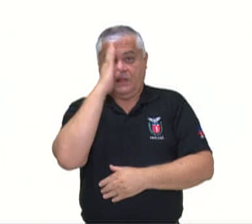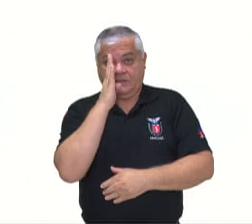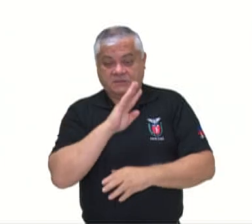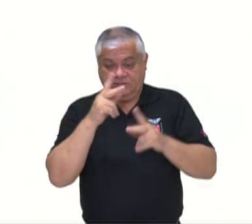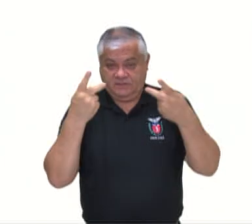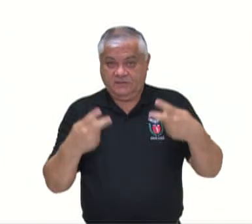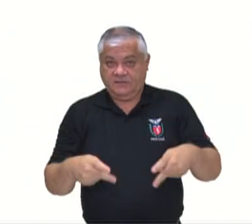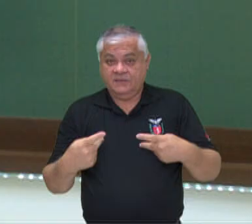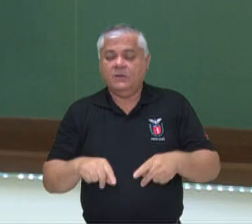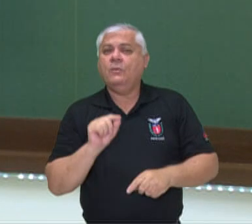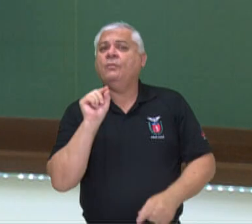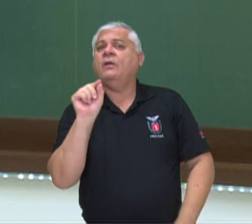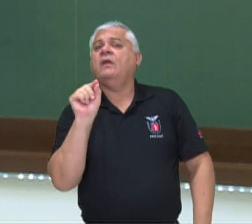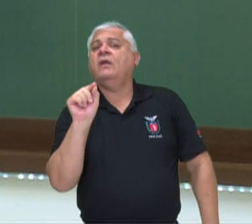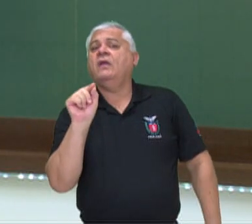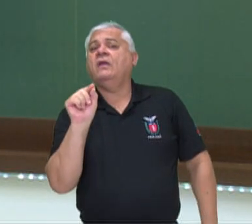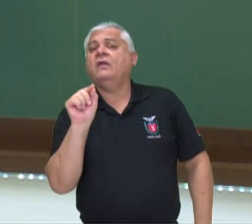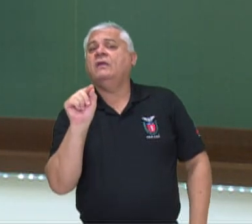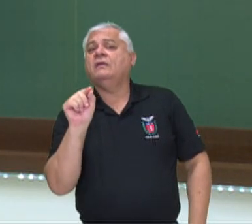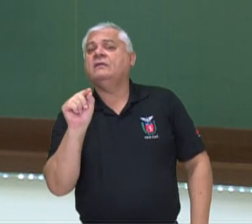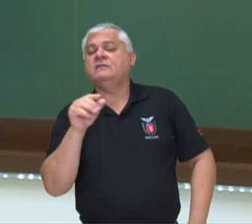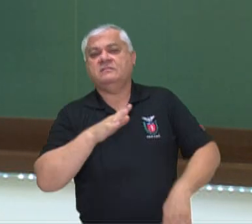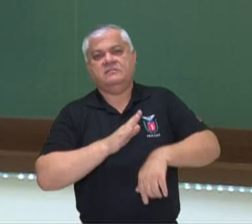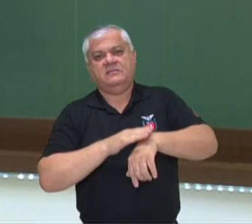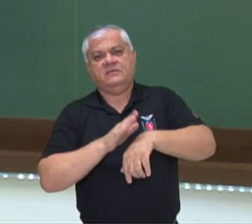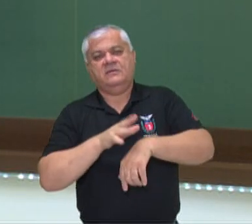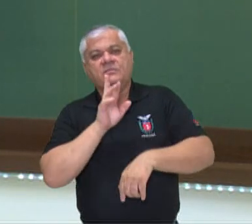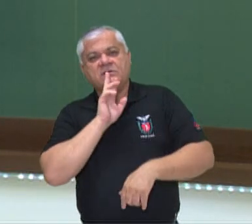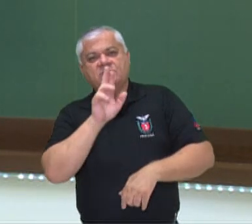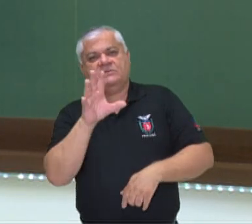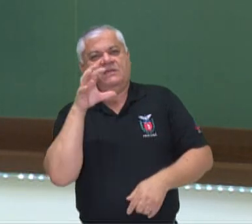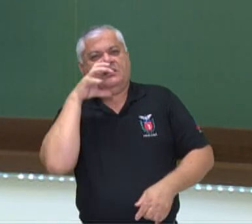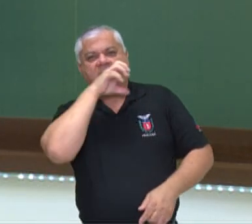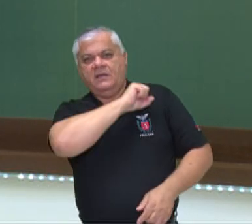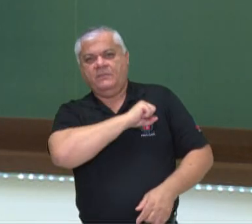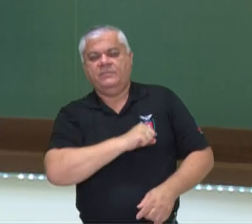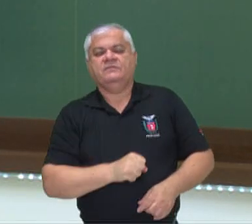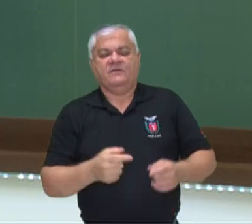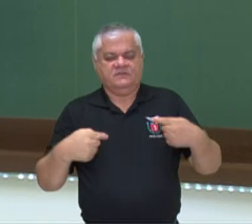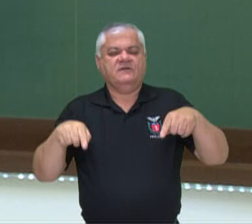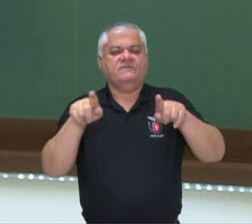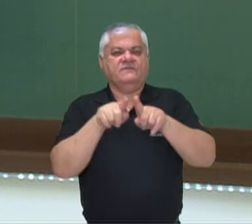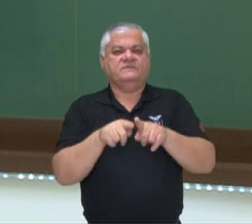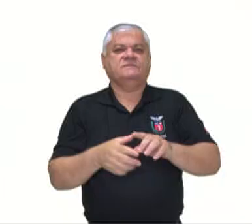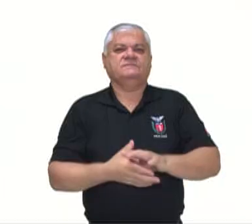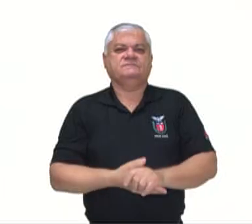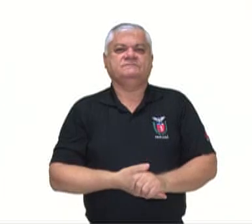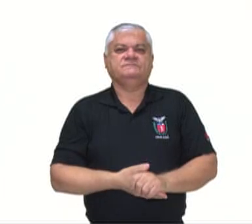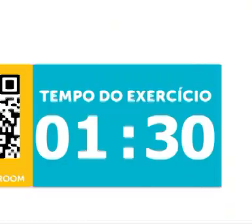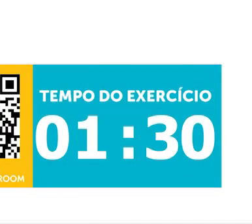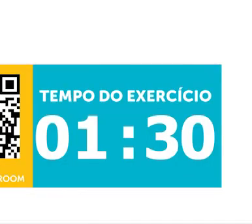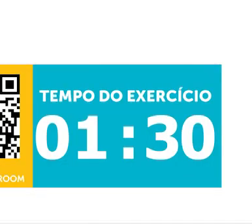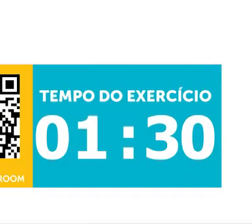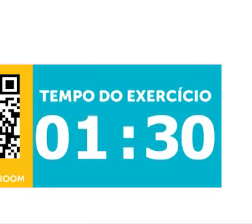Brasil por... Tempinho para você responder aí rapidamente, tá? E a gente já volta.